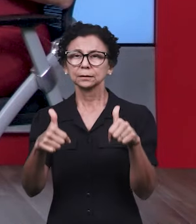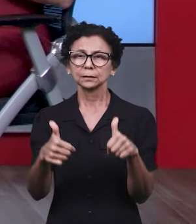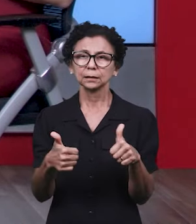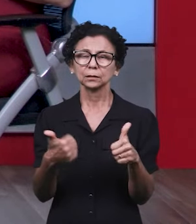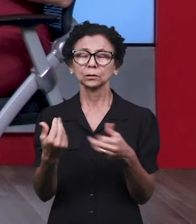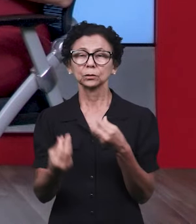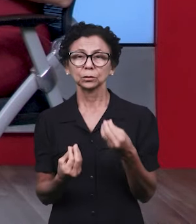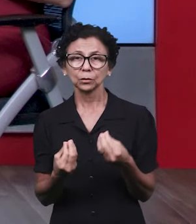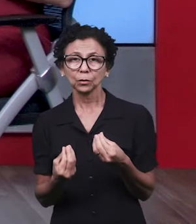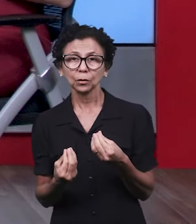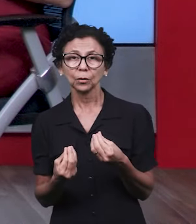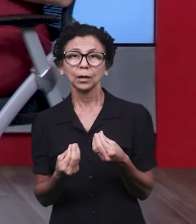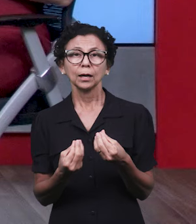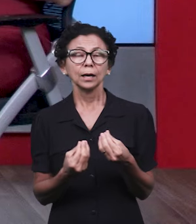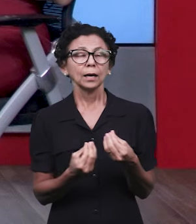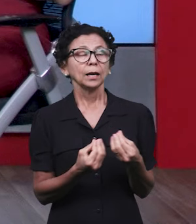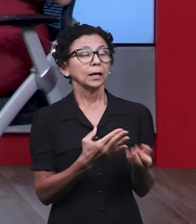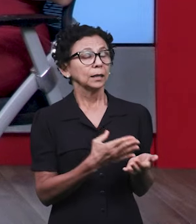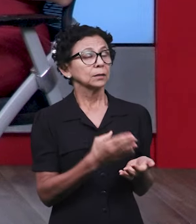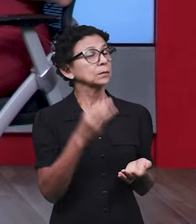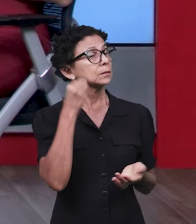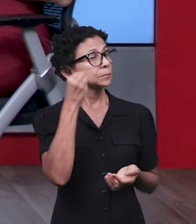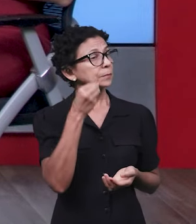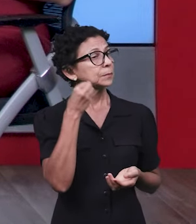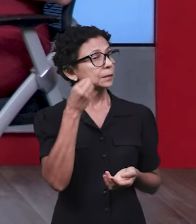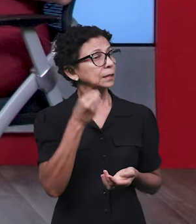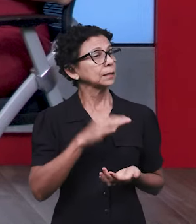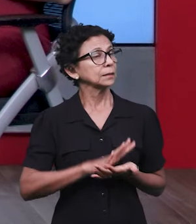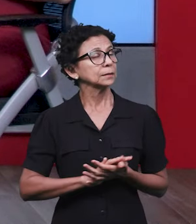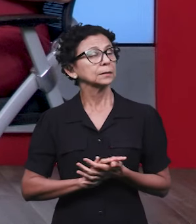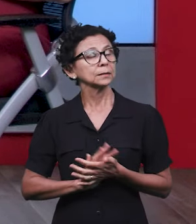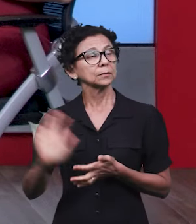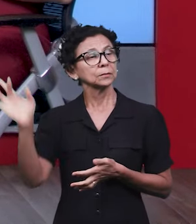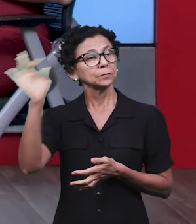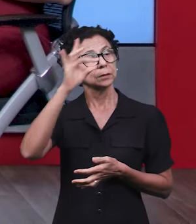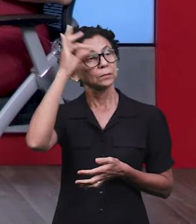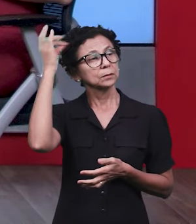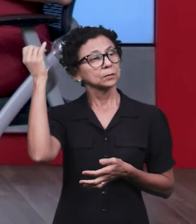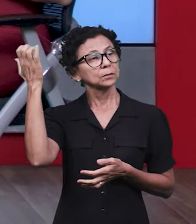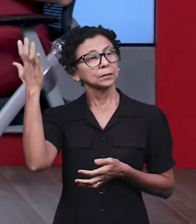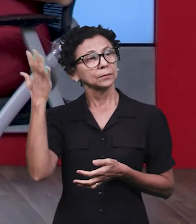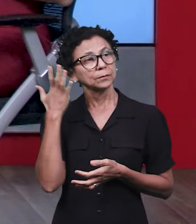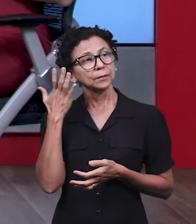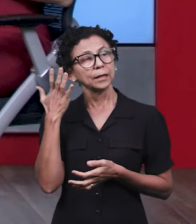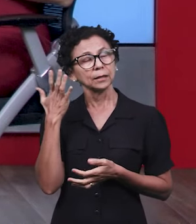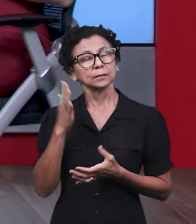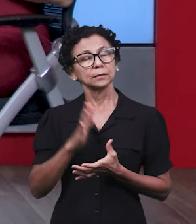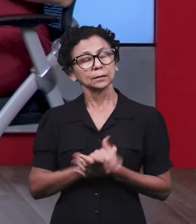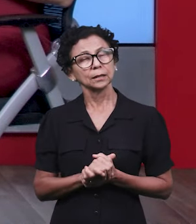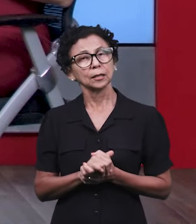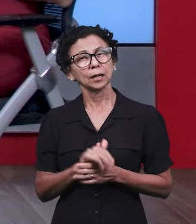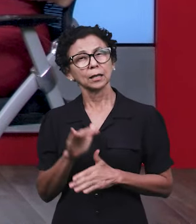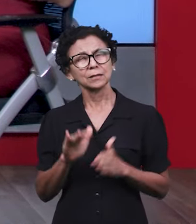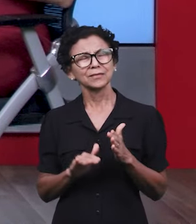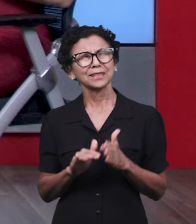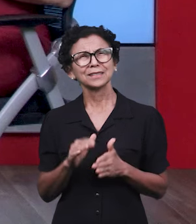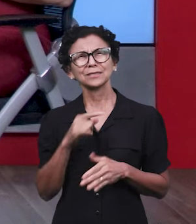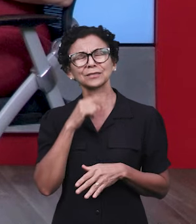ele mesmo, ele nos mostra, muitas vezes nós nem entendemos, né, pastor? Mas depois nós podemos ver